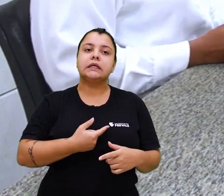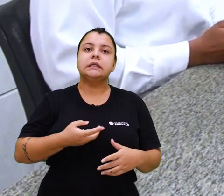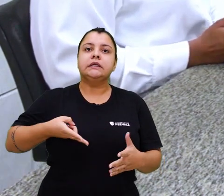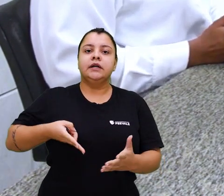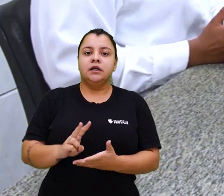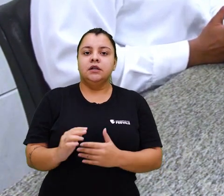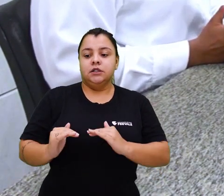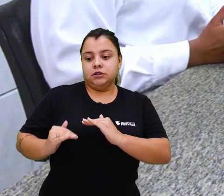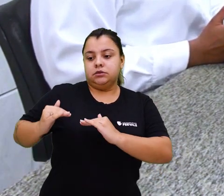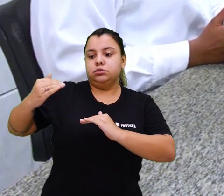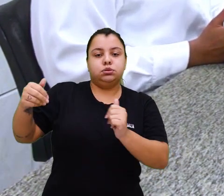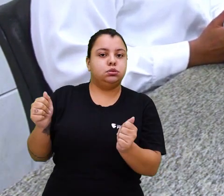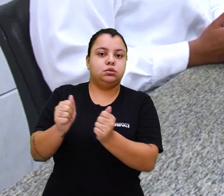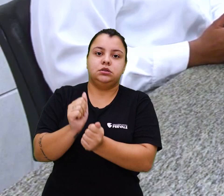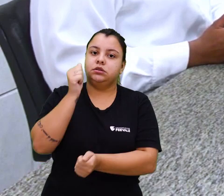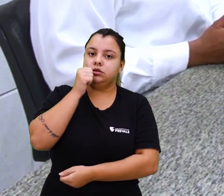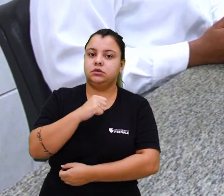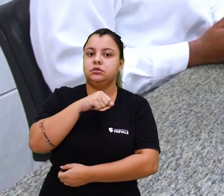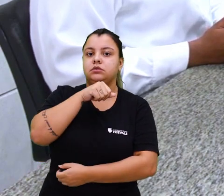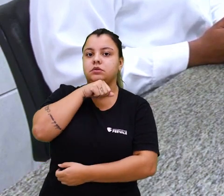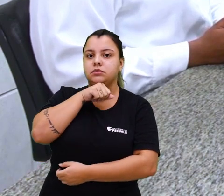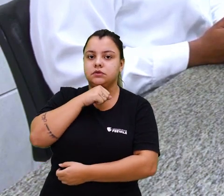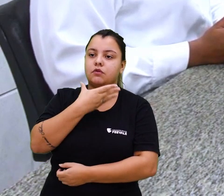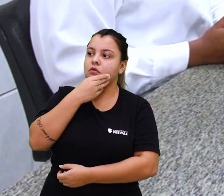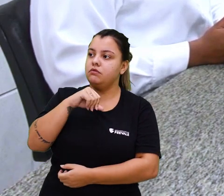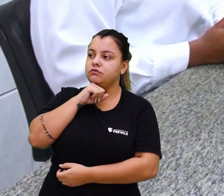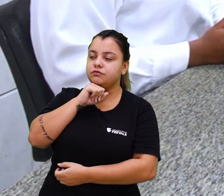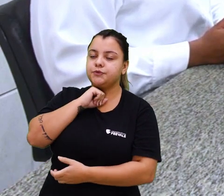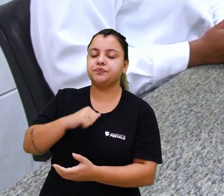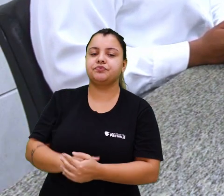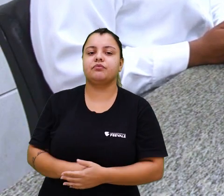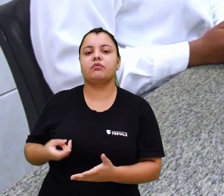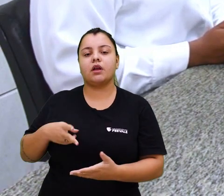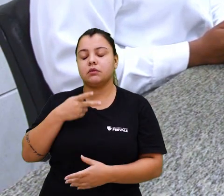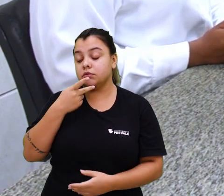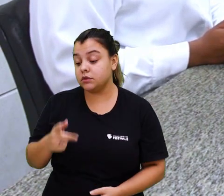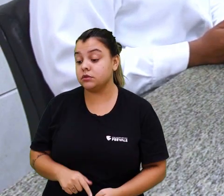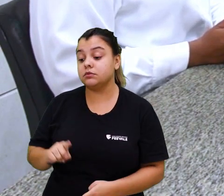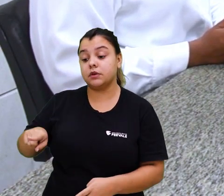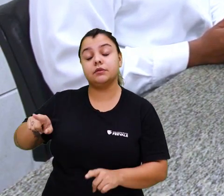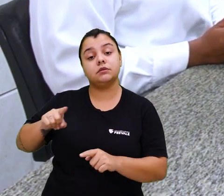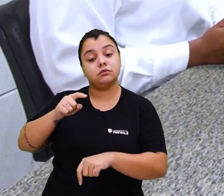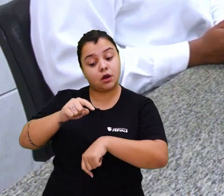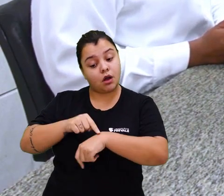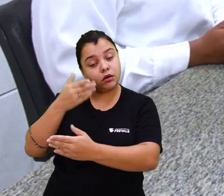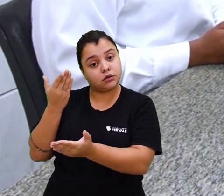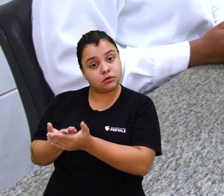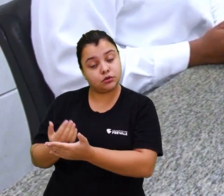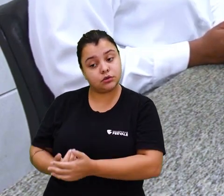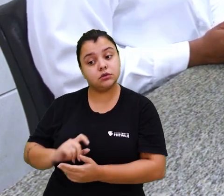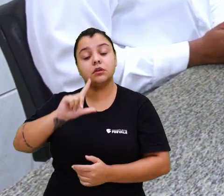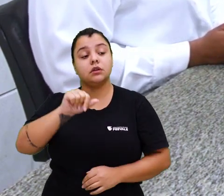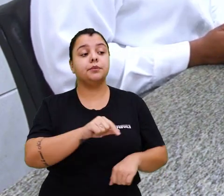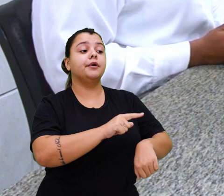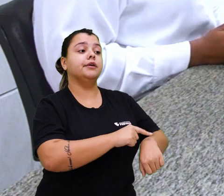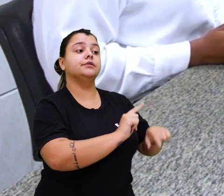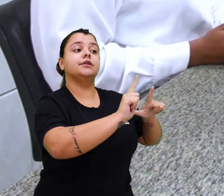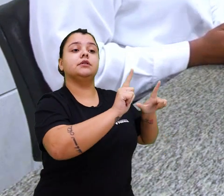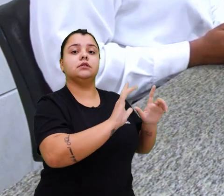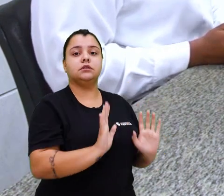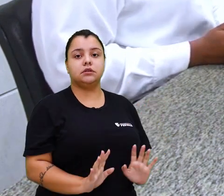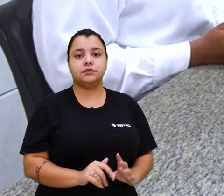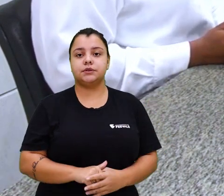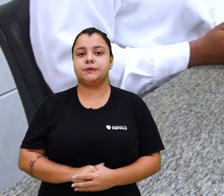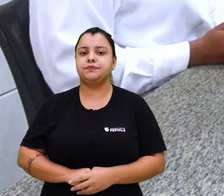sempre fui criada pelos meus avós e meu avô sempre teve essa questão vamos vai ter a hora do estudo depois a hora da televisão e